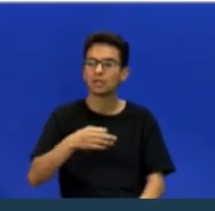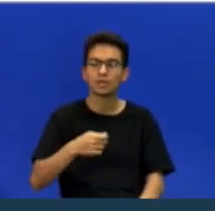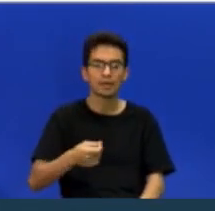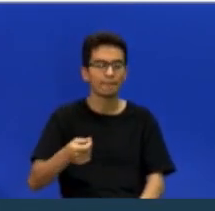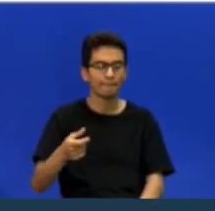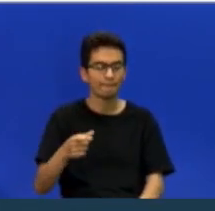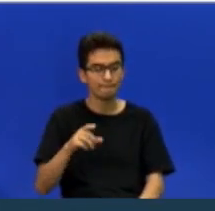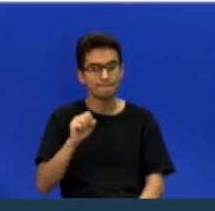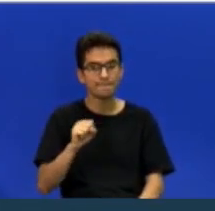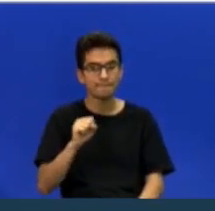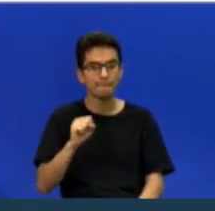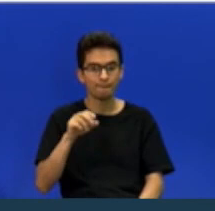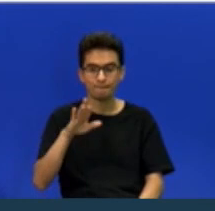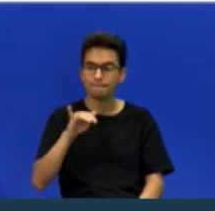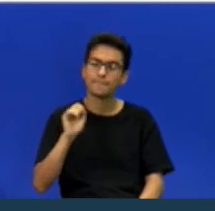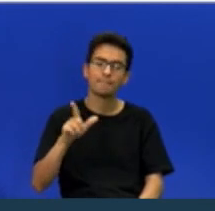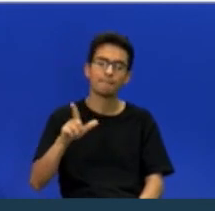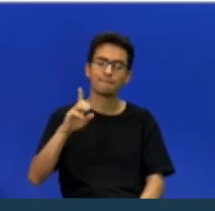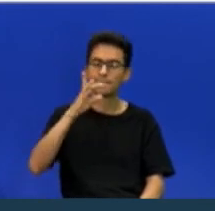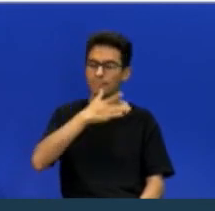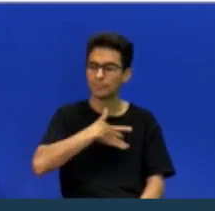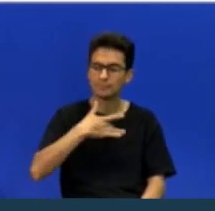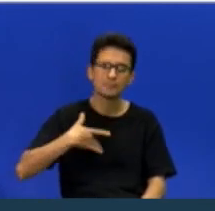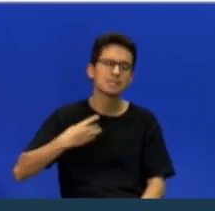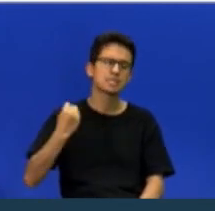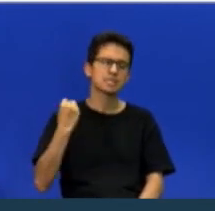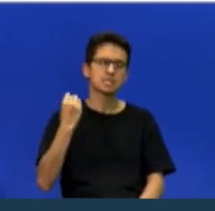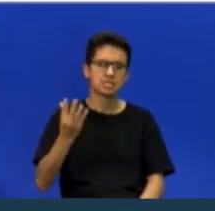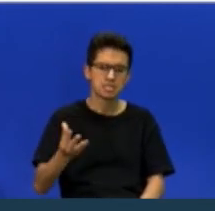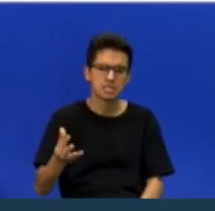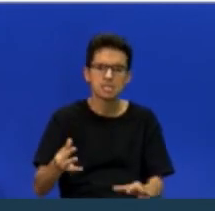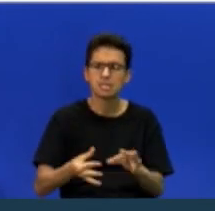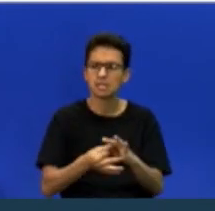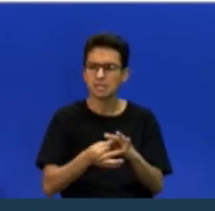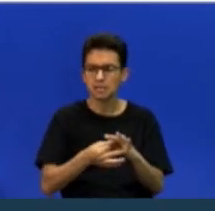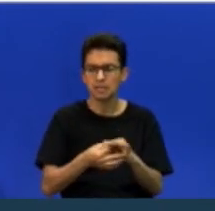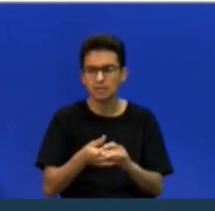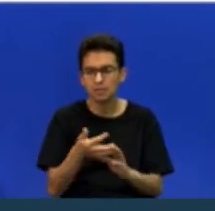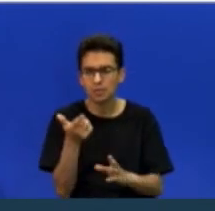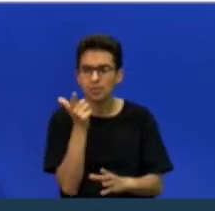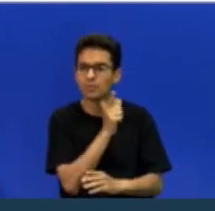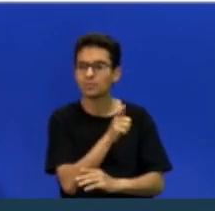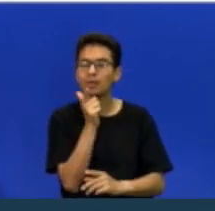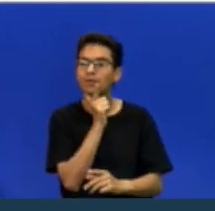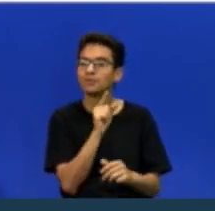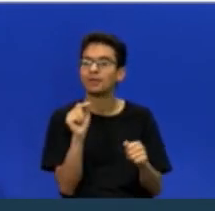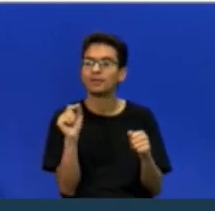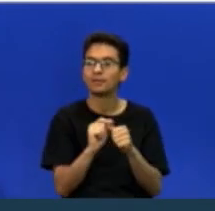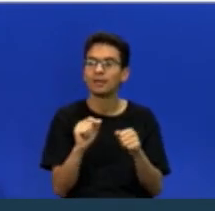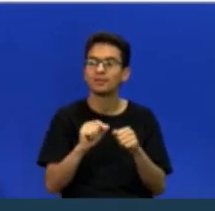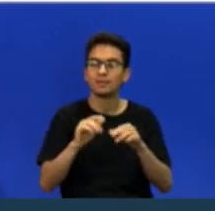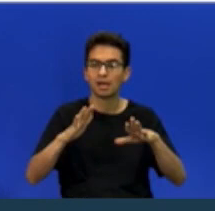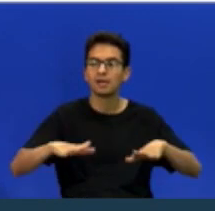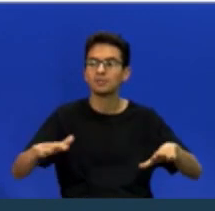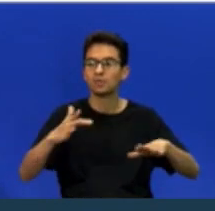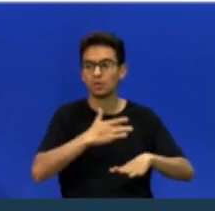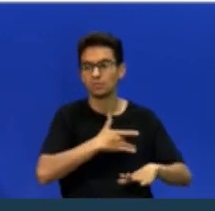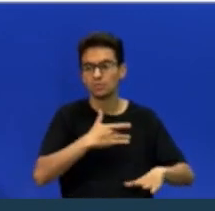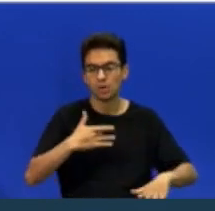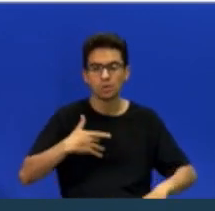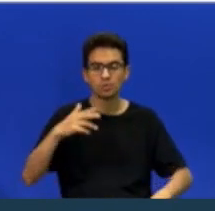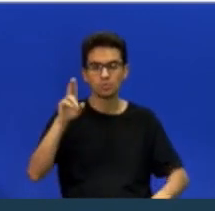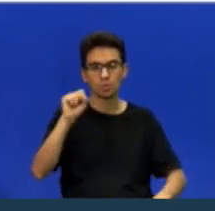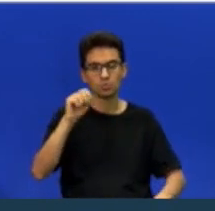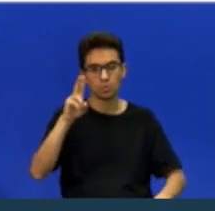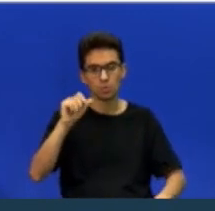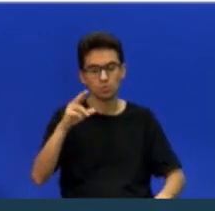Nacional de Saúde é um instrumento que possibilita a vinculação dos procedimentos executados no âmbito do SUS ao usuário,